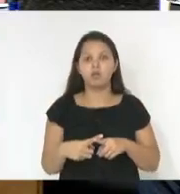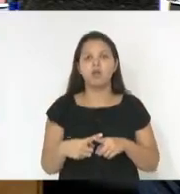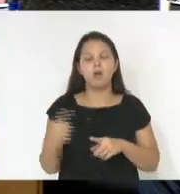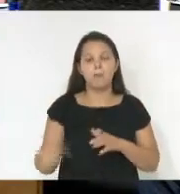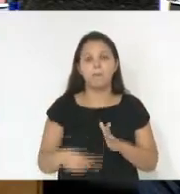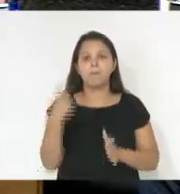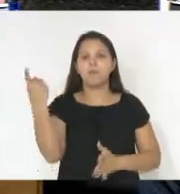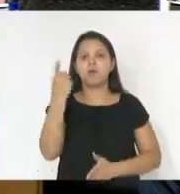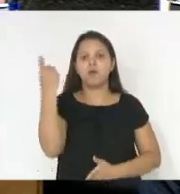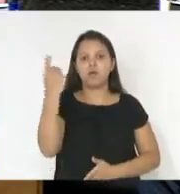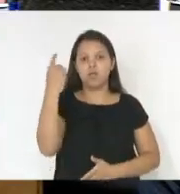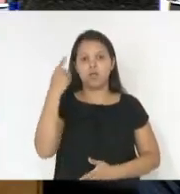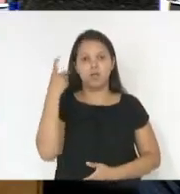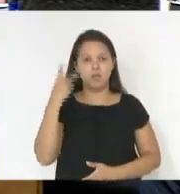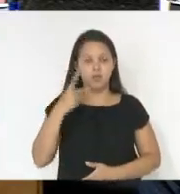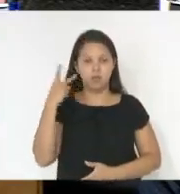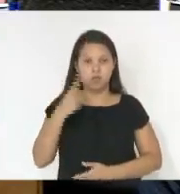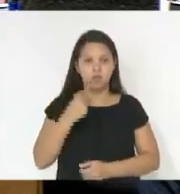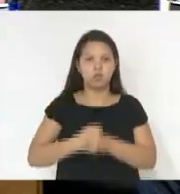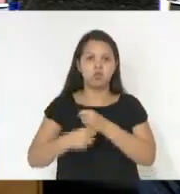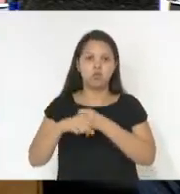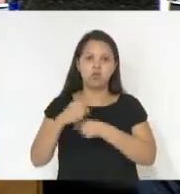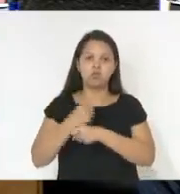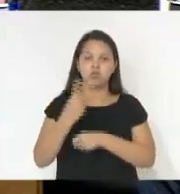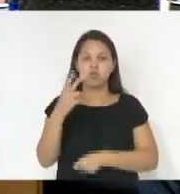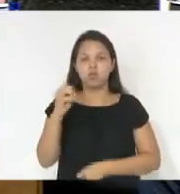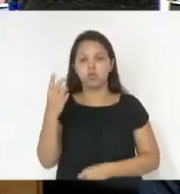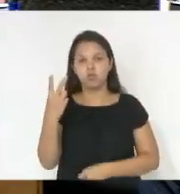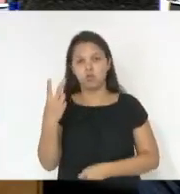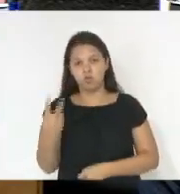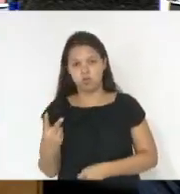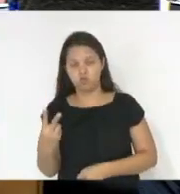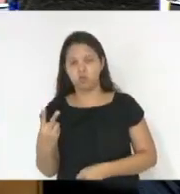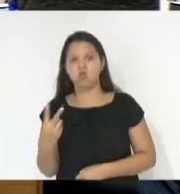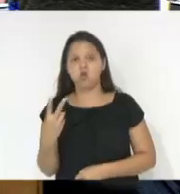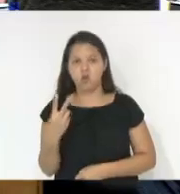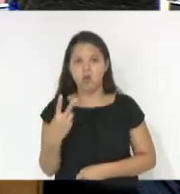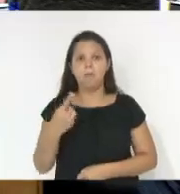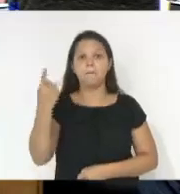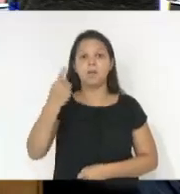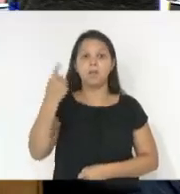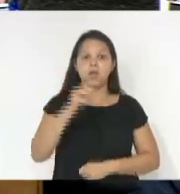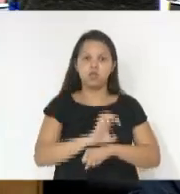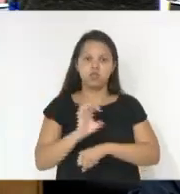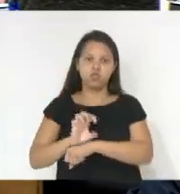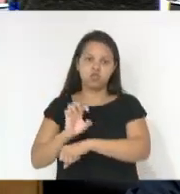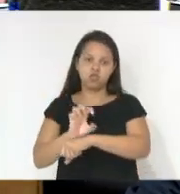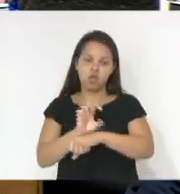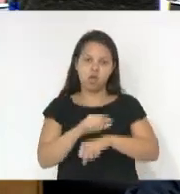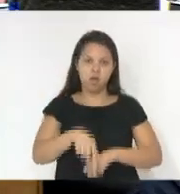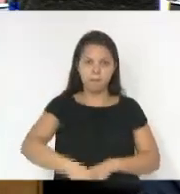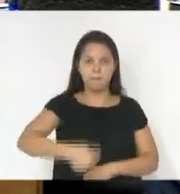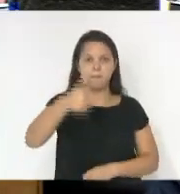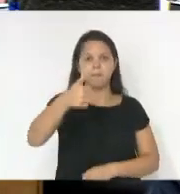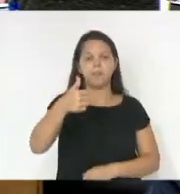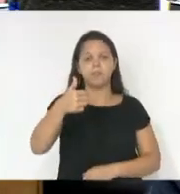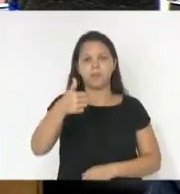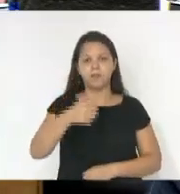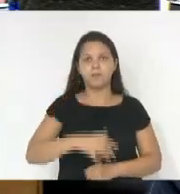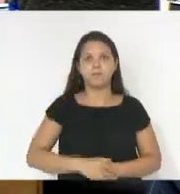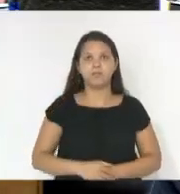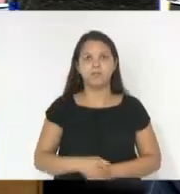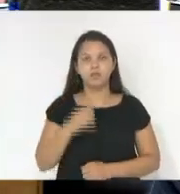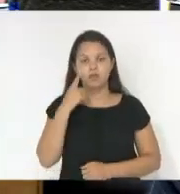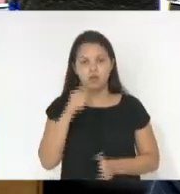política, lá em 2002, se colocando à frente de muitos estados. A revisão direta e imediata